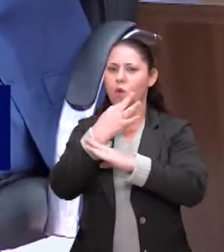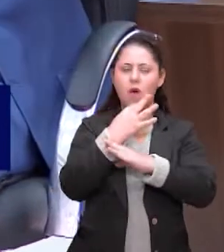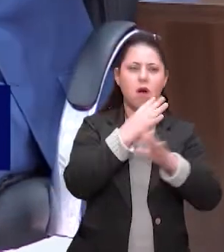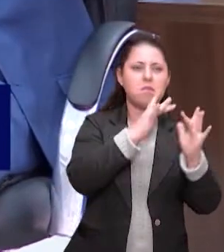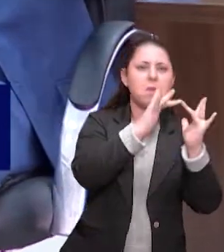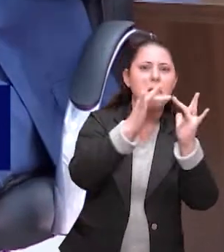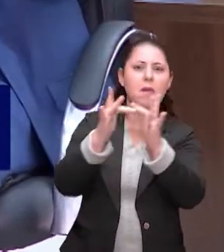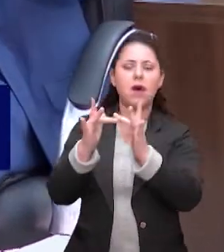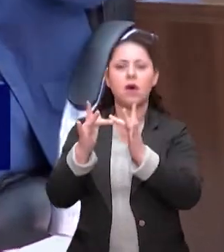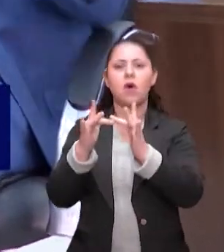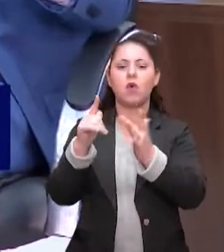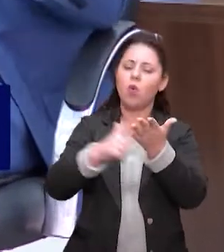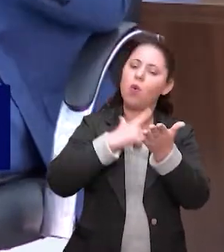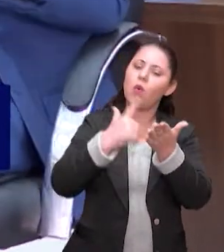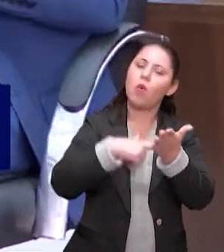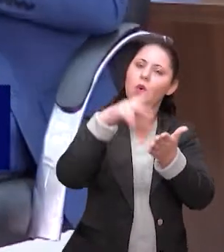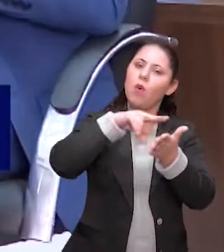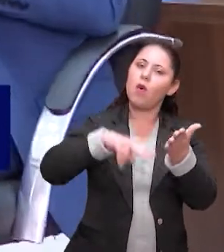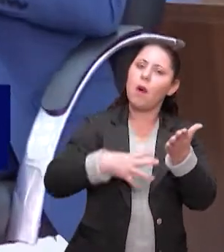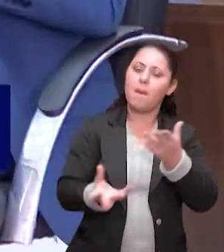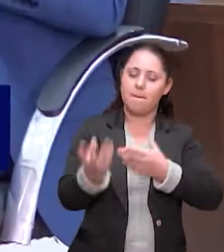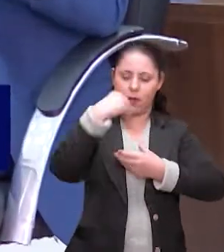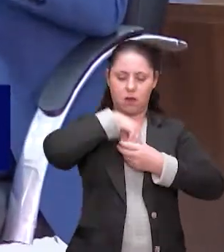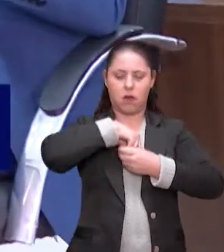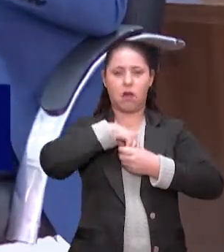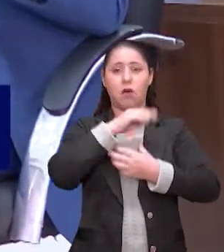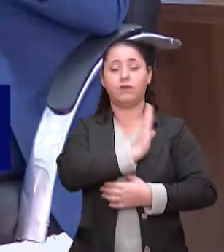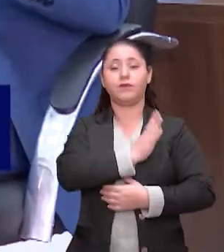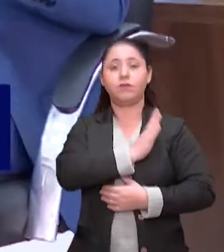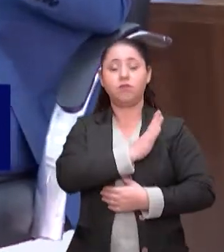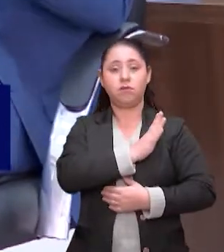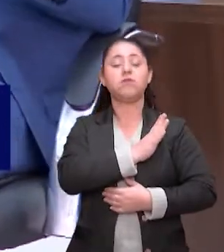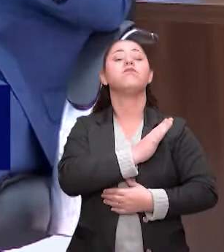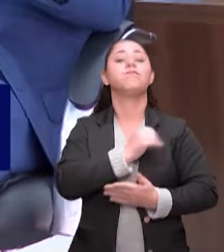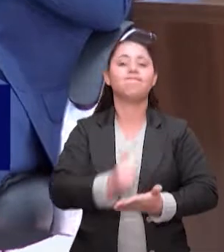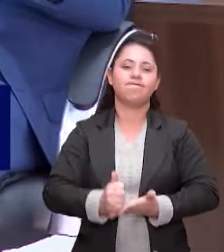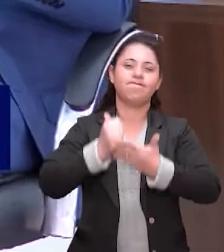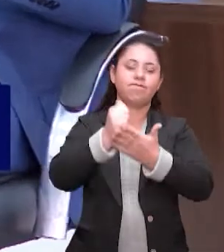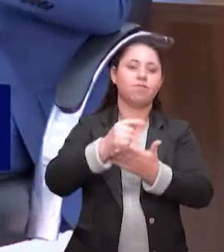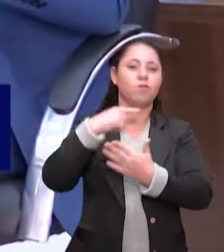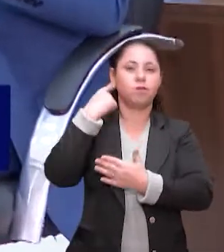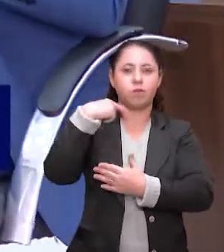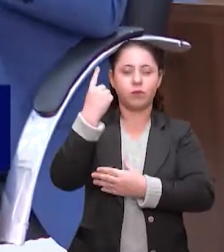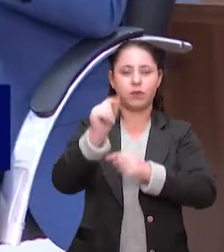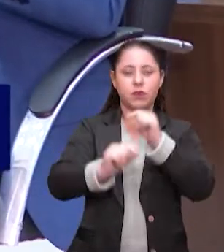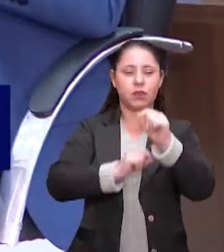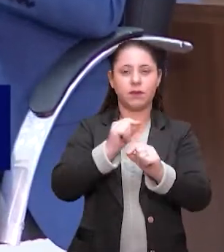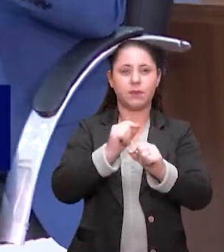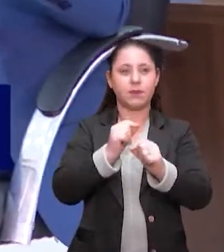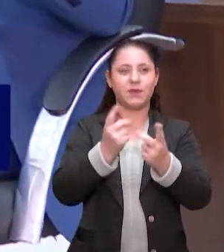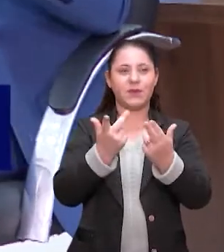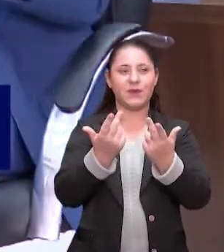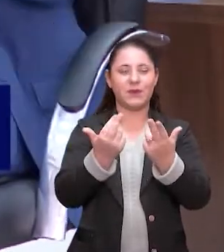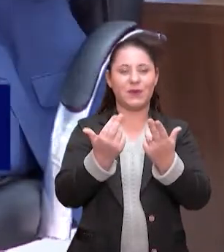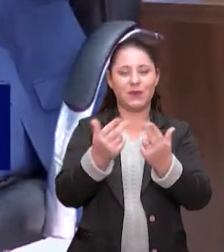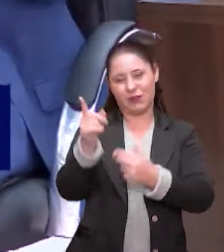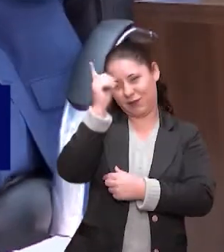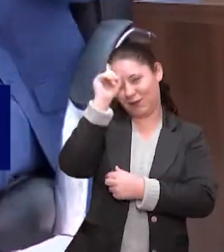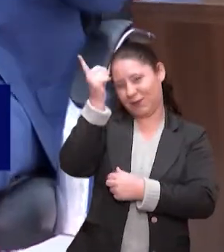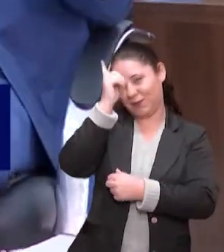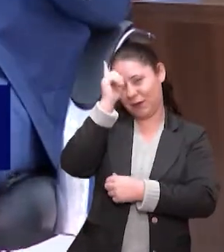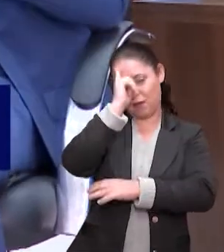as pessoas que eu conheci, os livros que eu li. Na minha essência, no meu âmago, no meu coração, eu carrego a advocacia, como virou até um